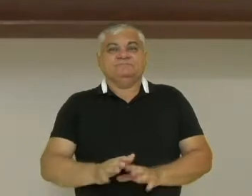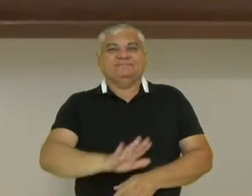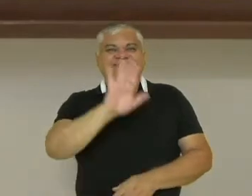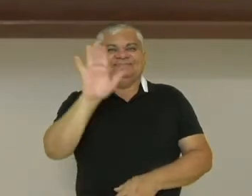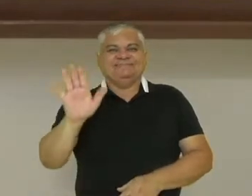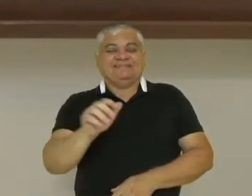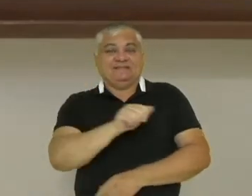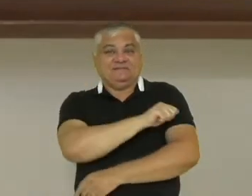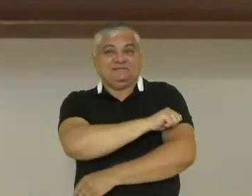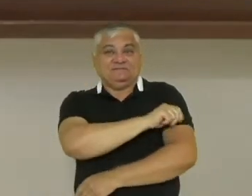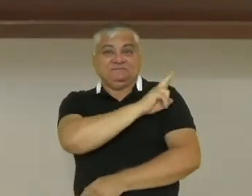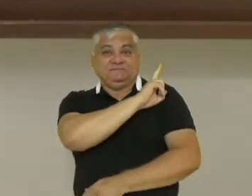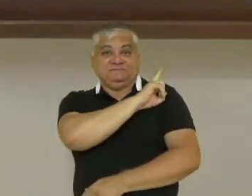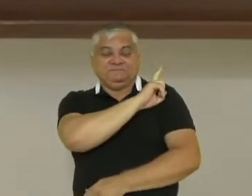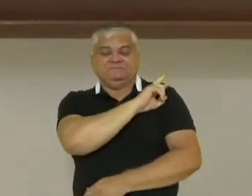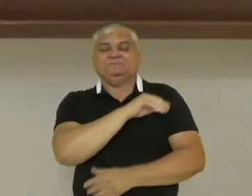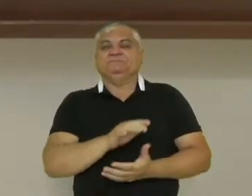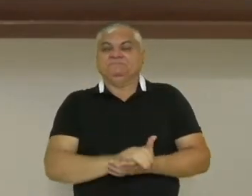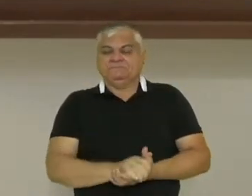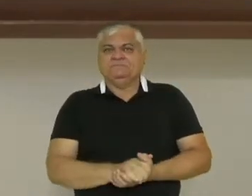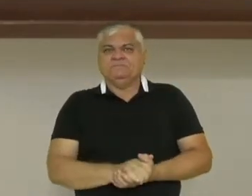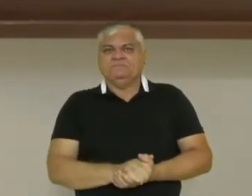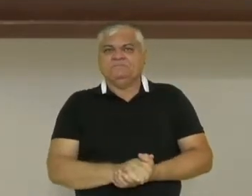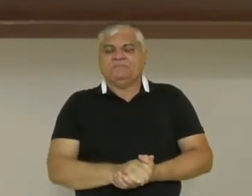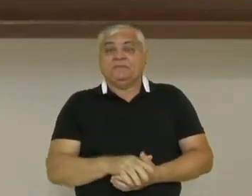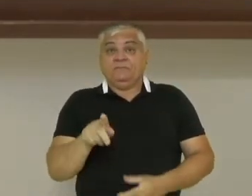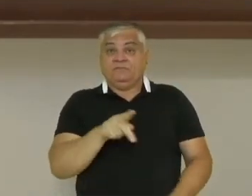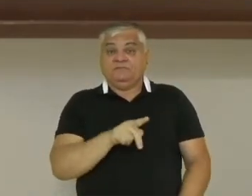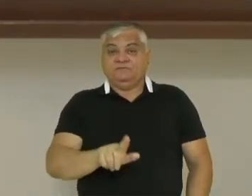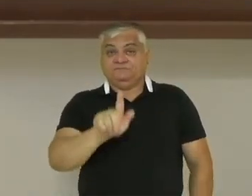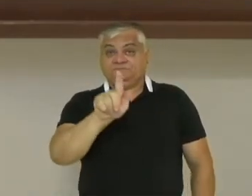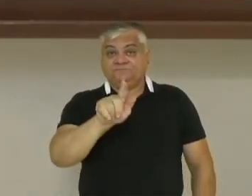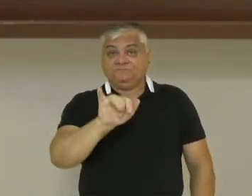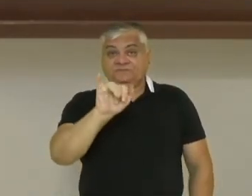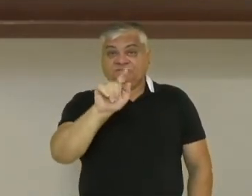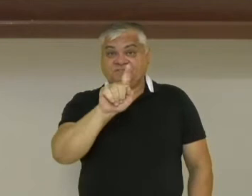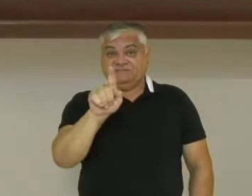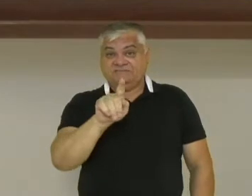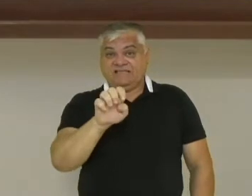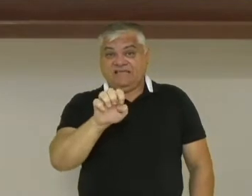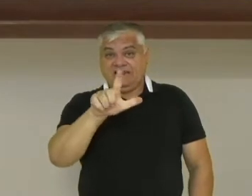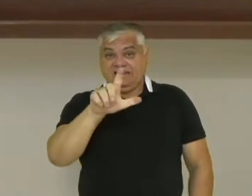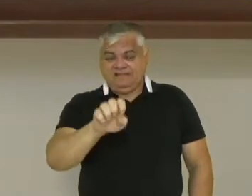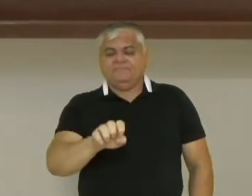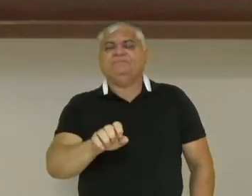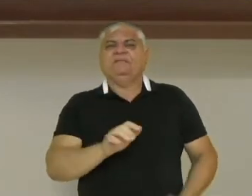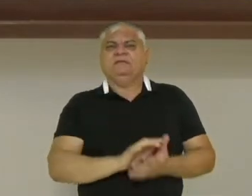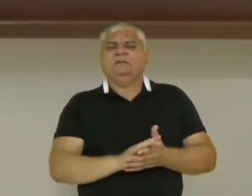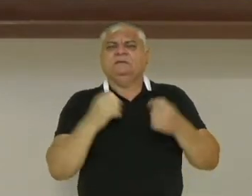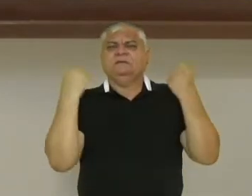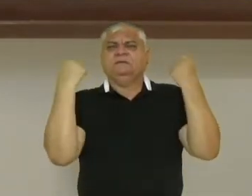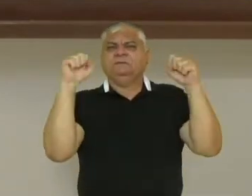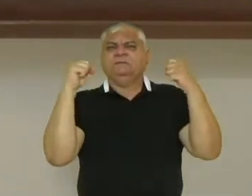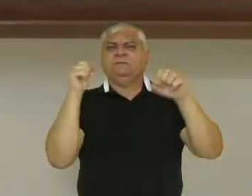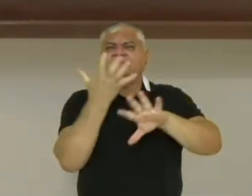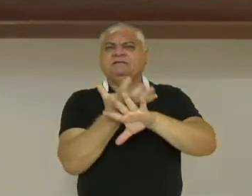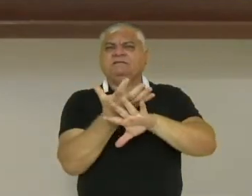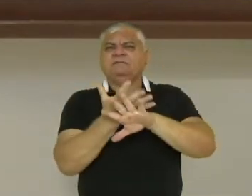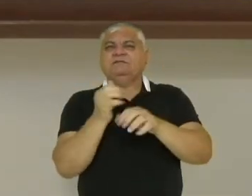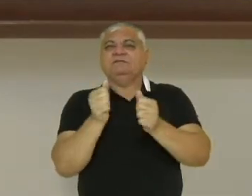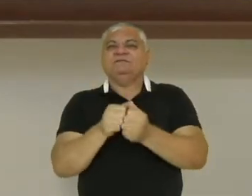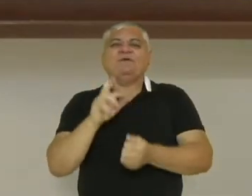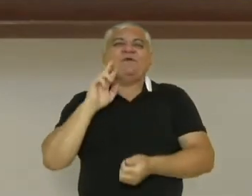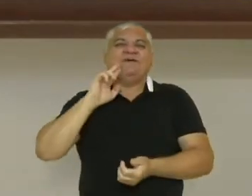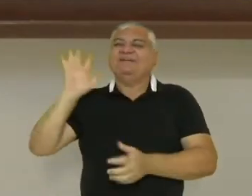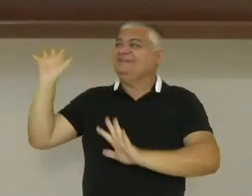Olá, estudantes da segunda série do ensino médio. Eu sou a professora Gisele Souza, de Educação Física. Hoje quem vai nos ajudar é o